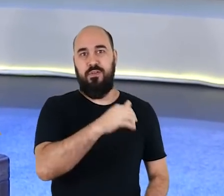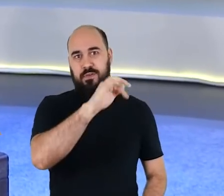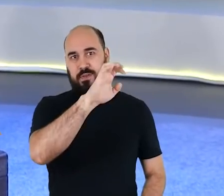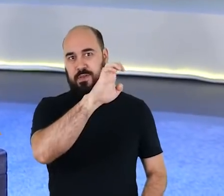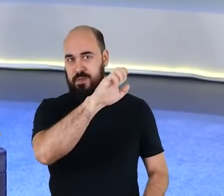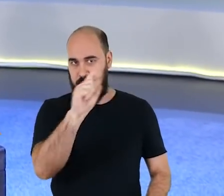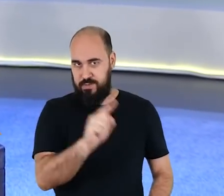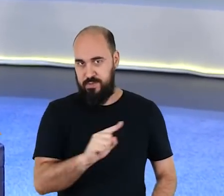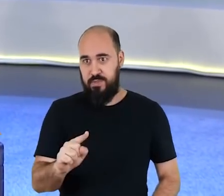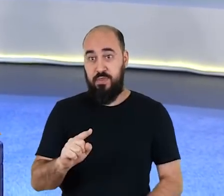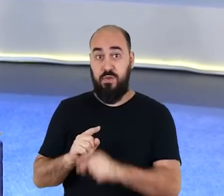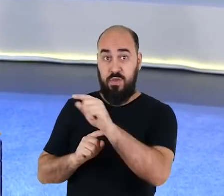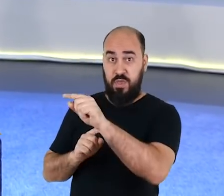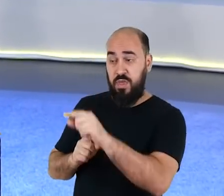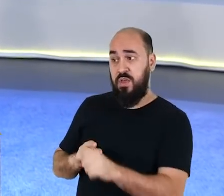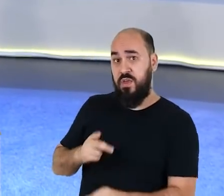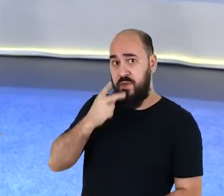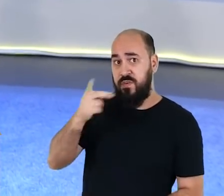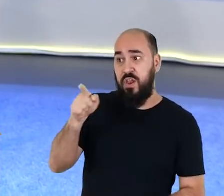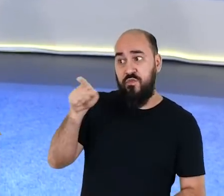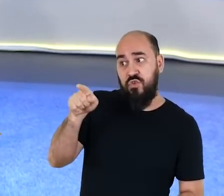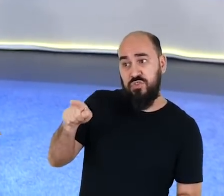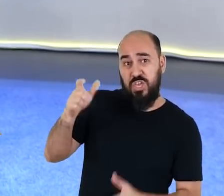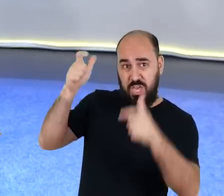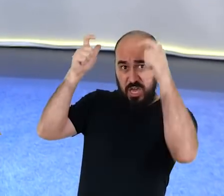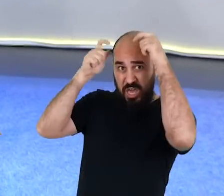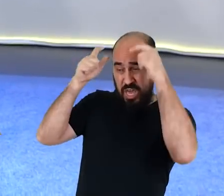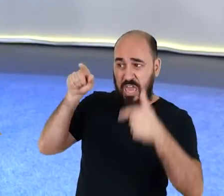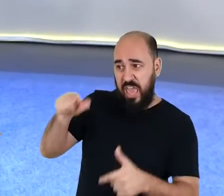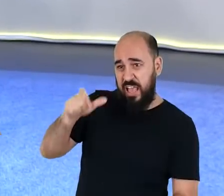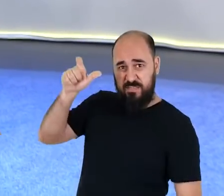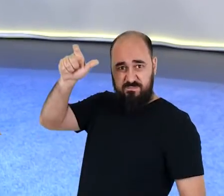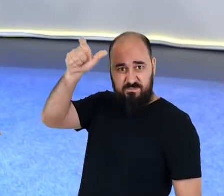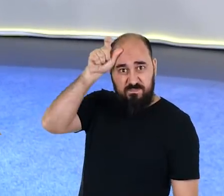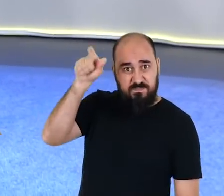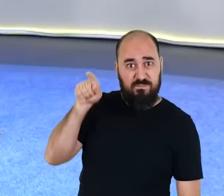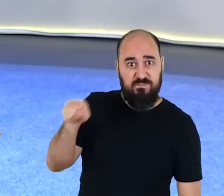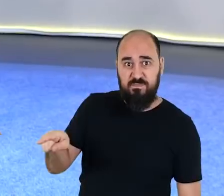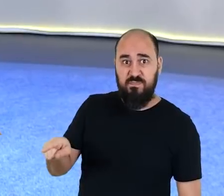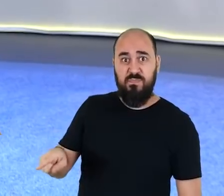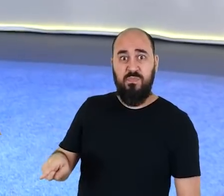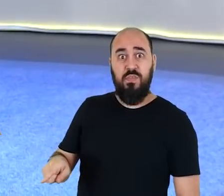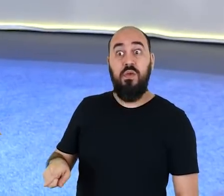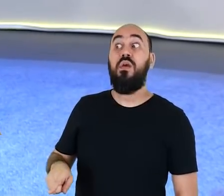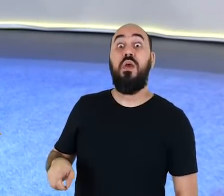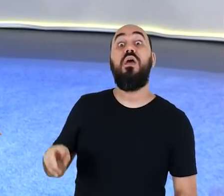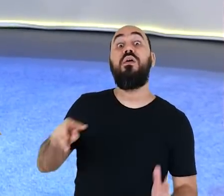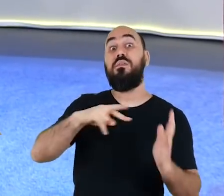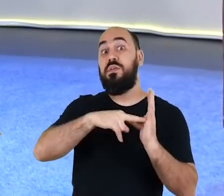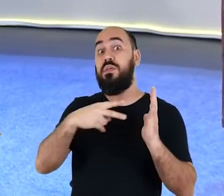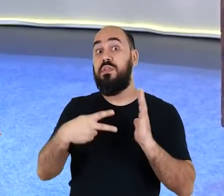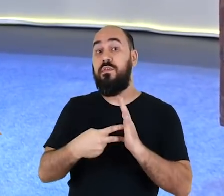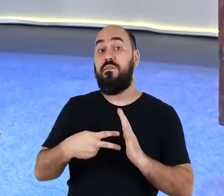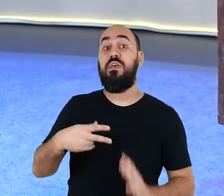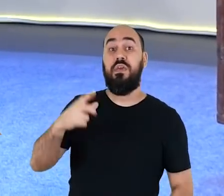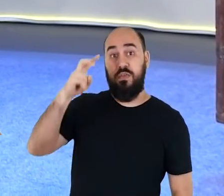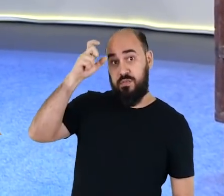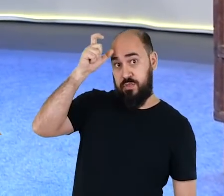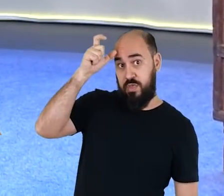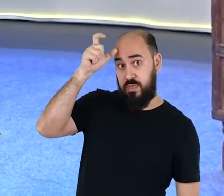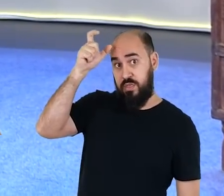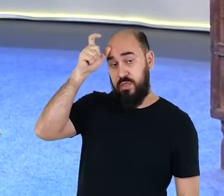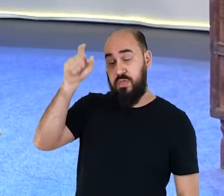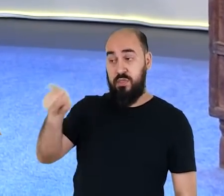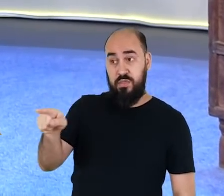rei como símbolo do próprio Satanás, ou seja, o rei de Tiro seria uma simbologia do